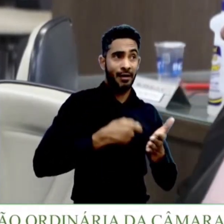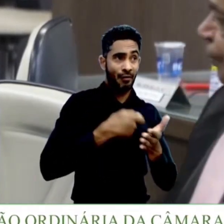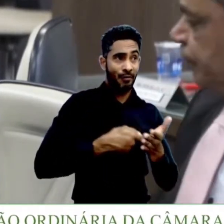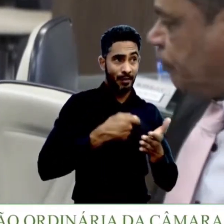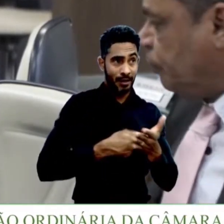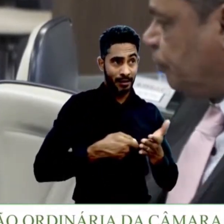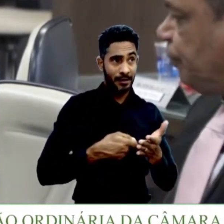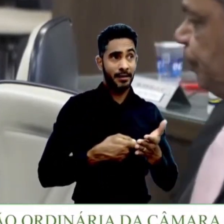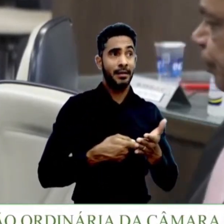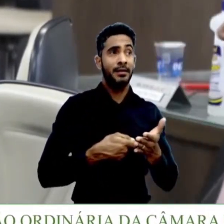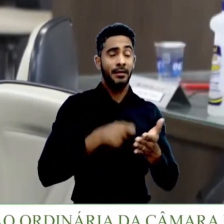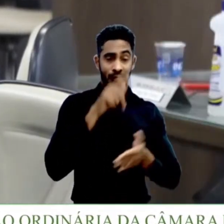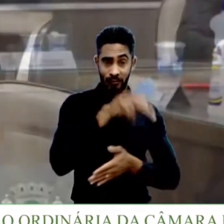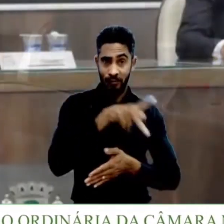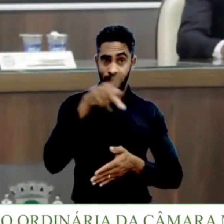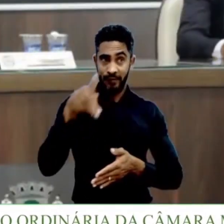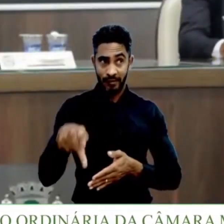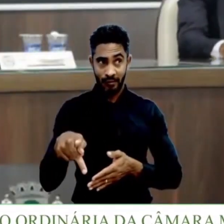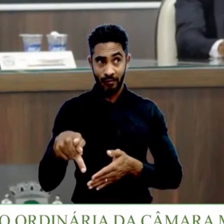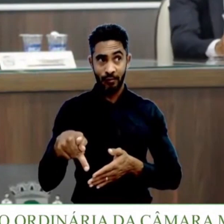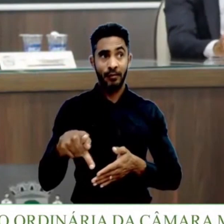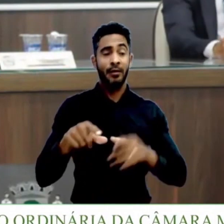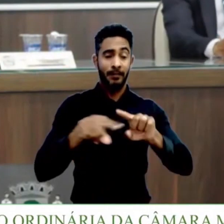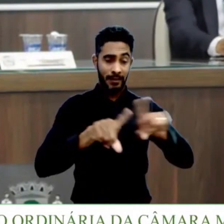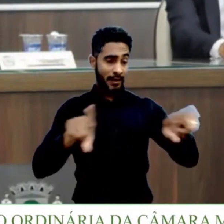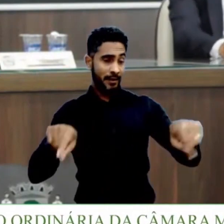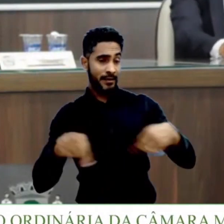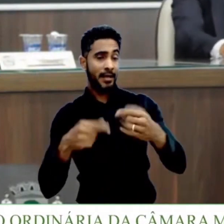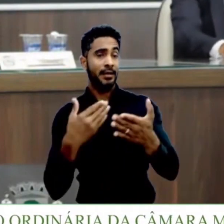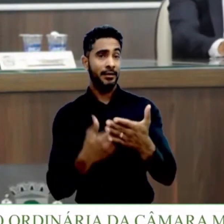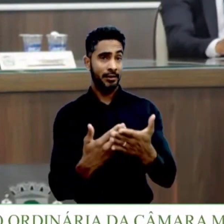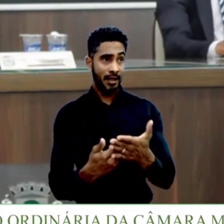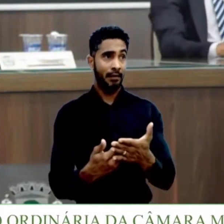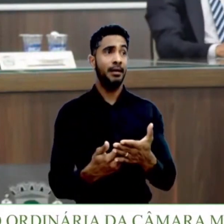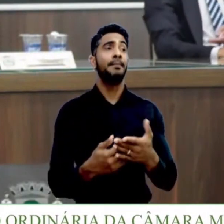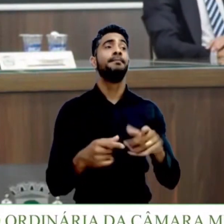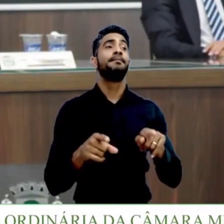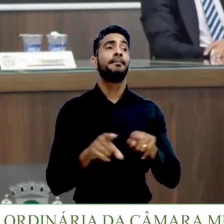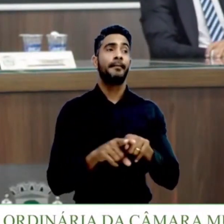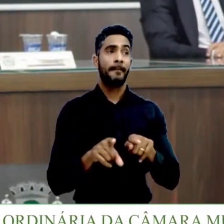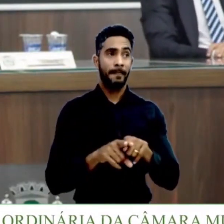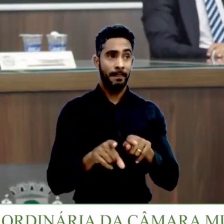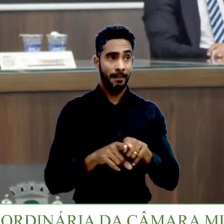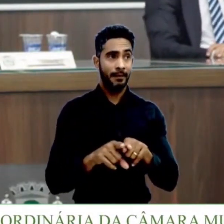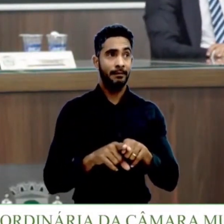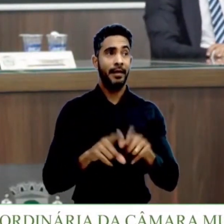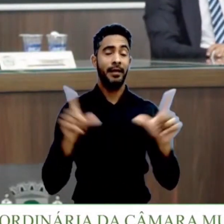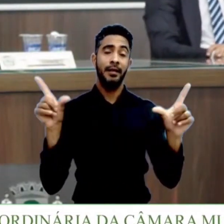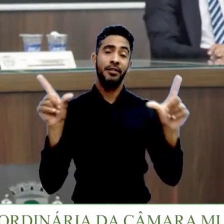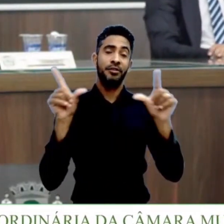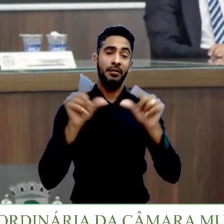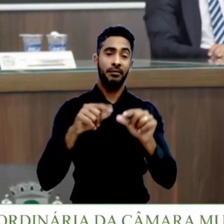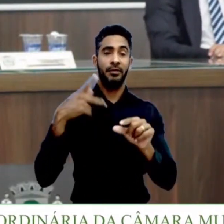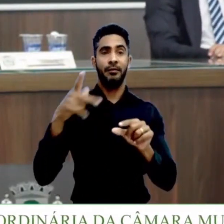mesmo jeito que exige um professor para estar em sala de aula, é até uma diminuição com